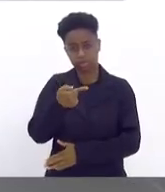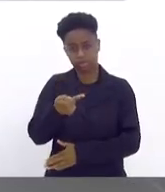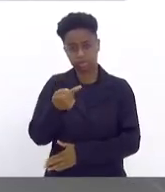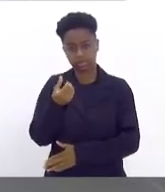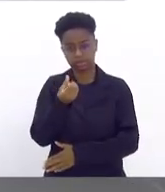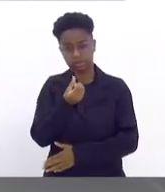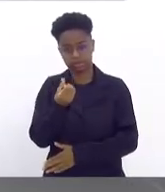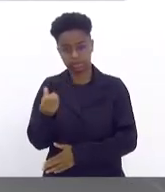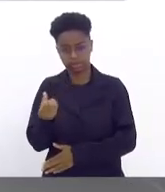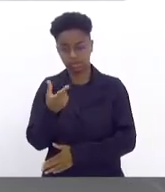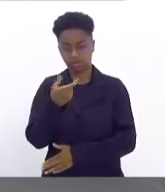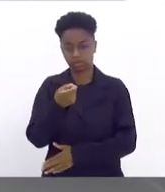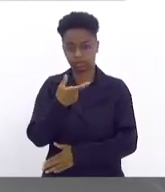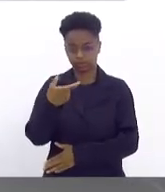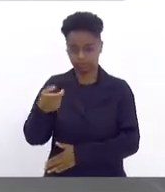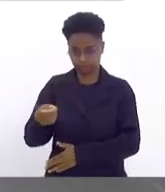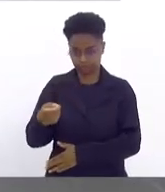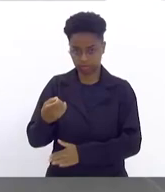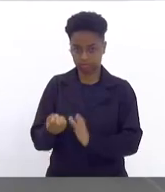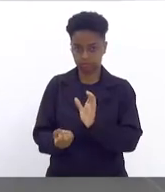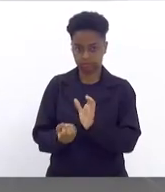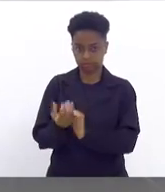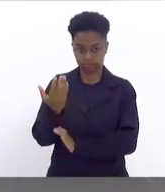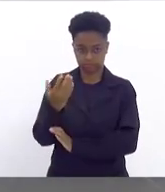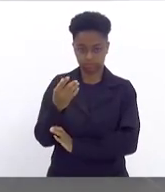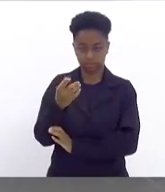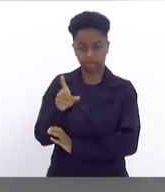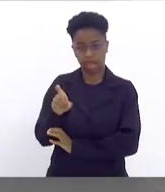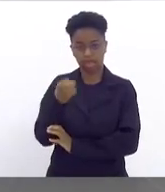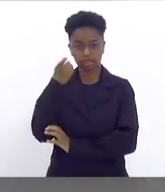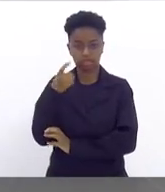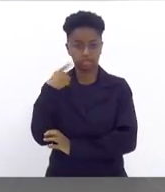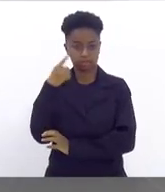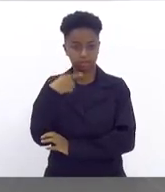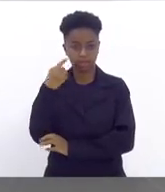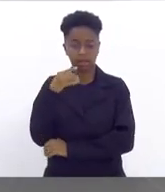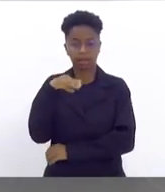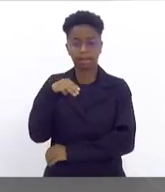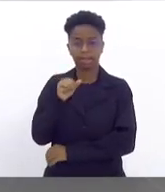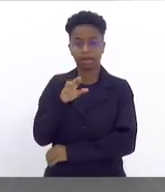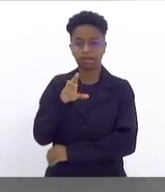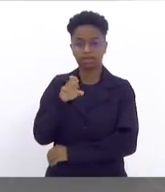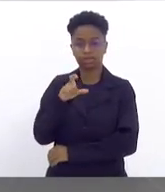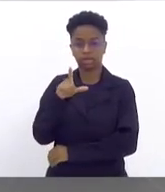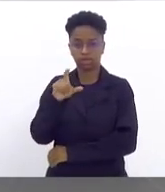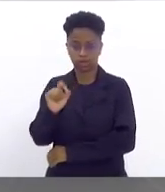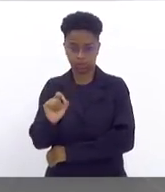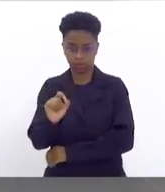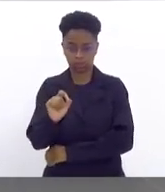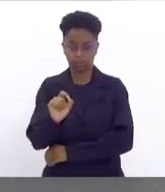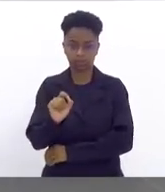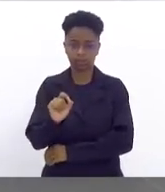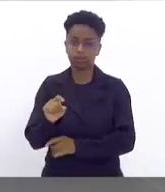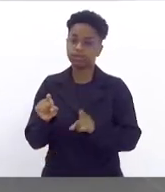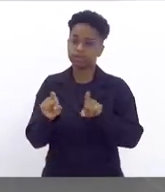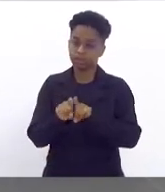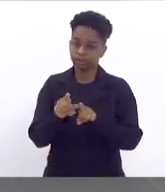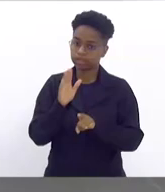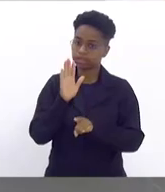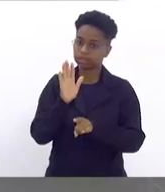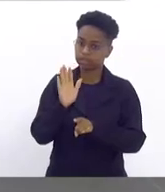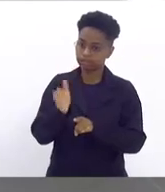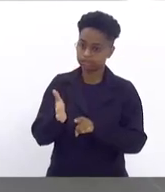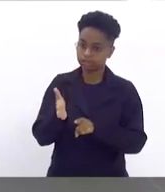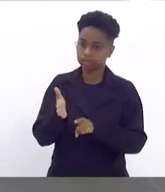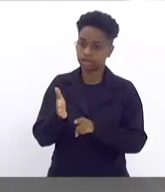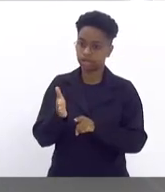2766 de 2020, de autoria do ex-deputado Marcelo Cabeleireiro, que inclusive já havia passado pela